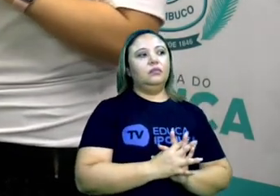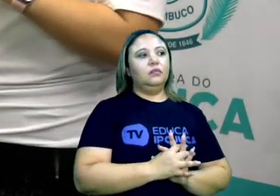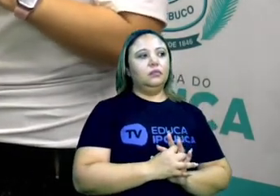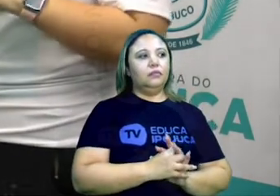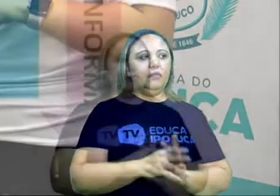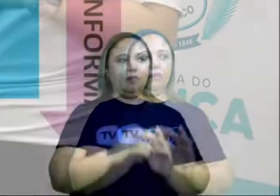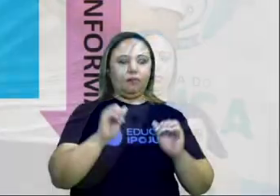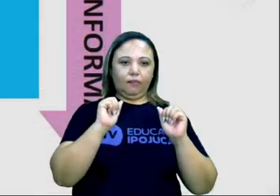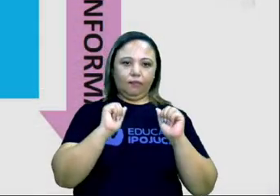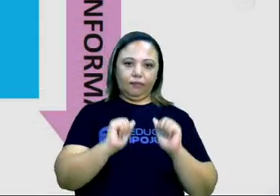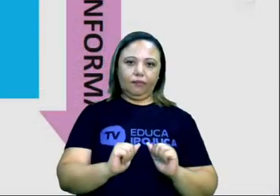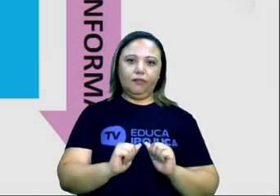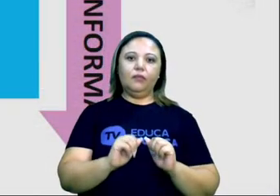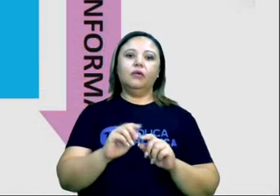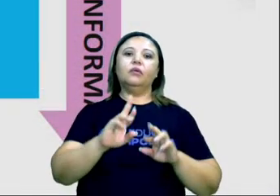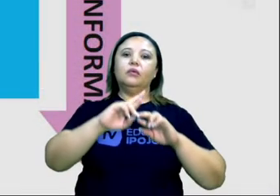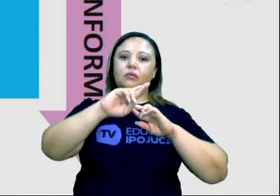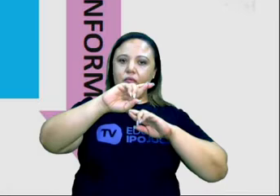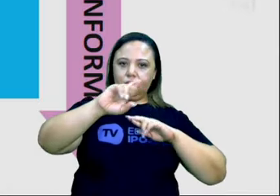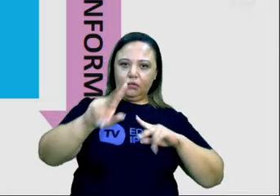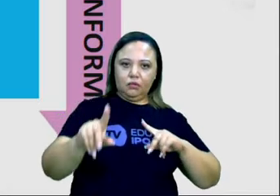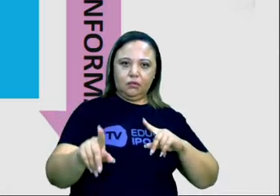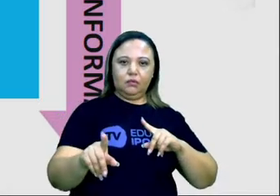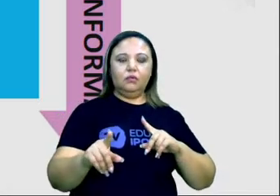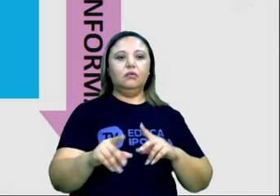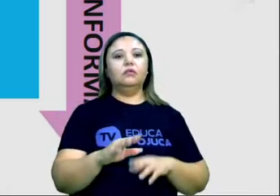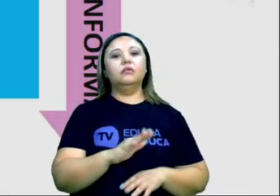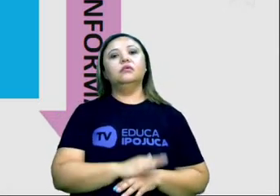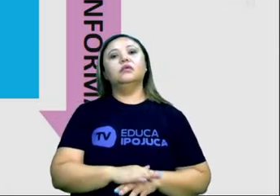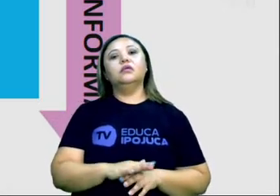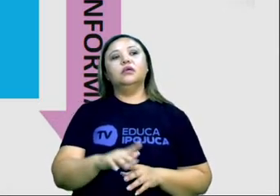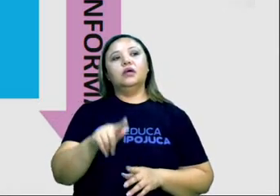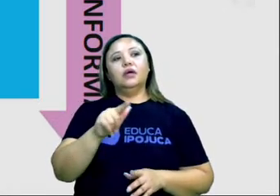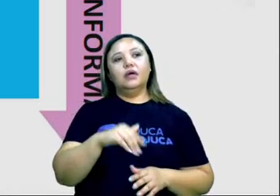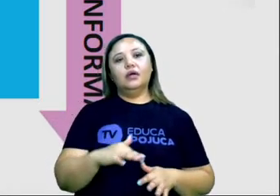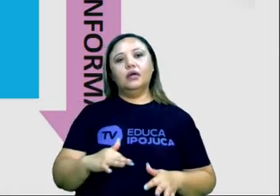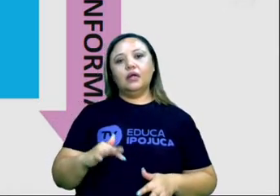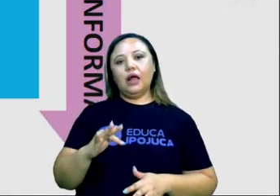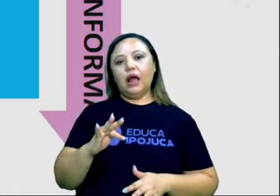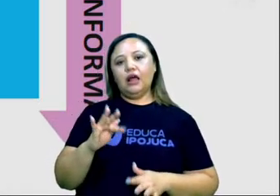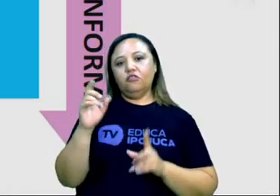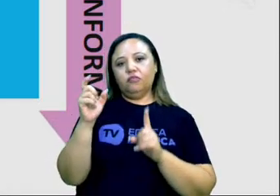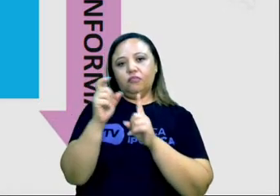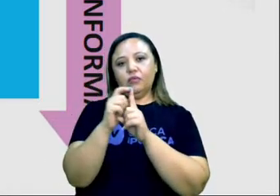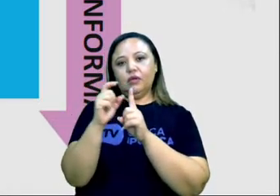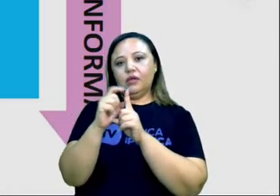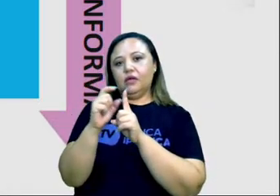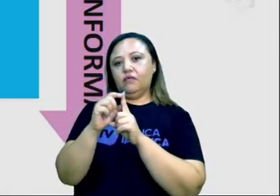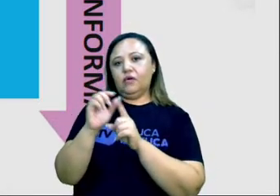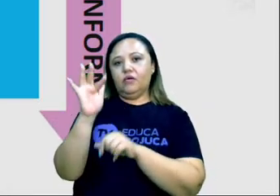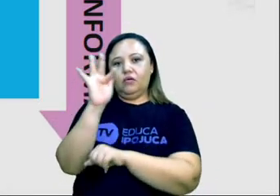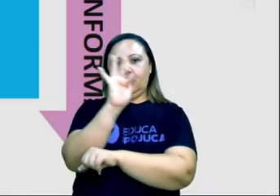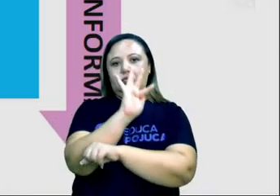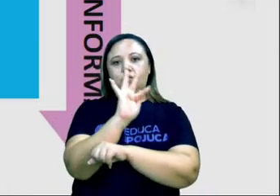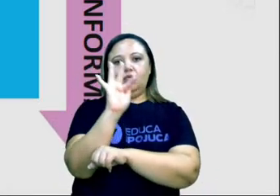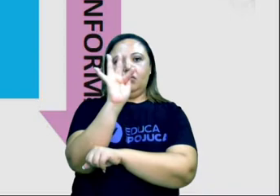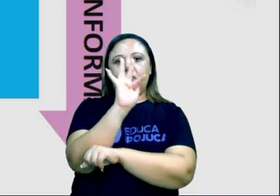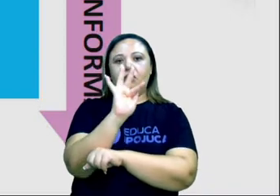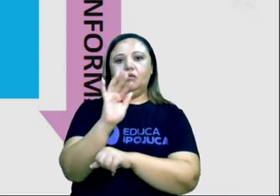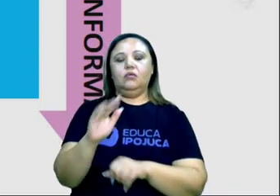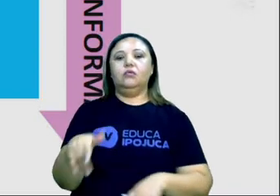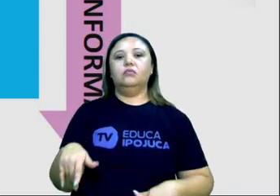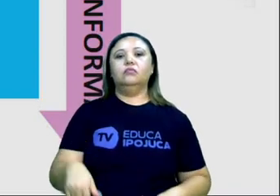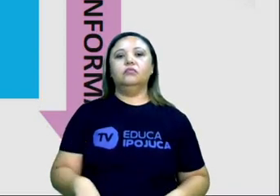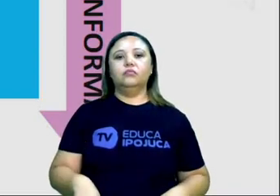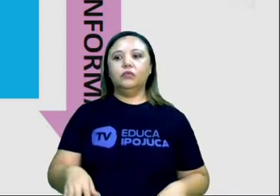A gente pode diferenciar, né, de forma geral, as falácias formais quando apresenta um